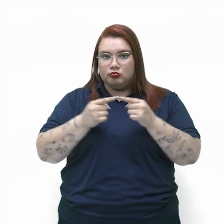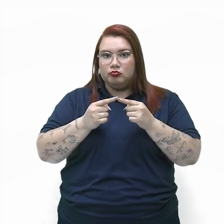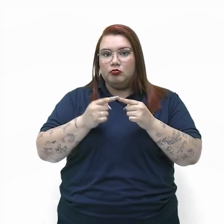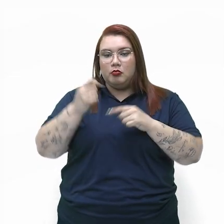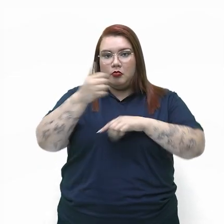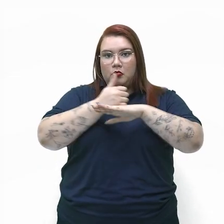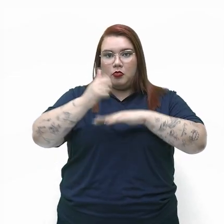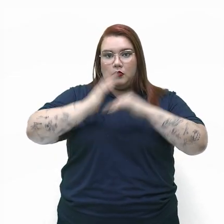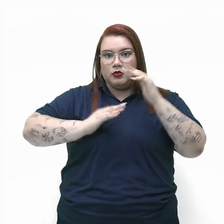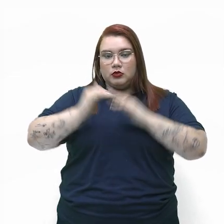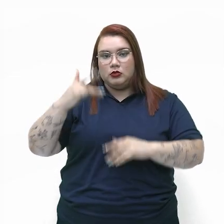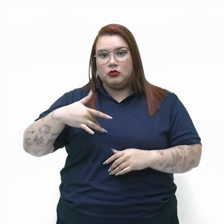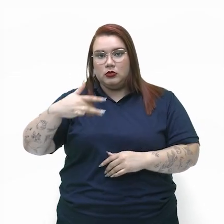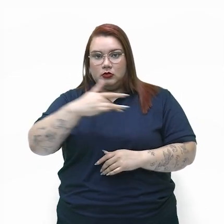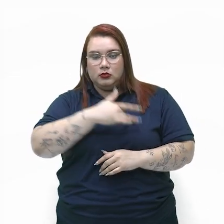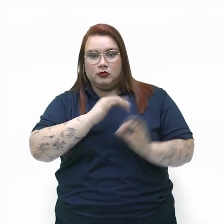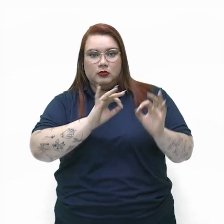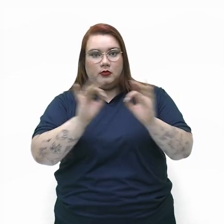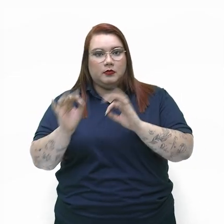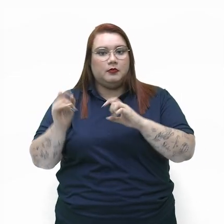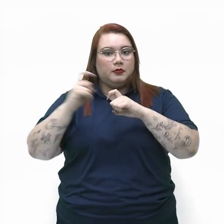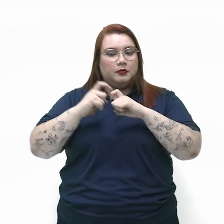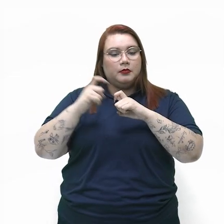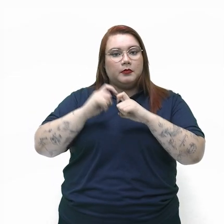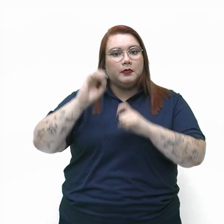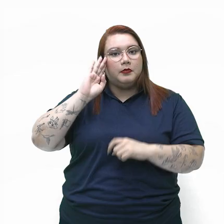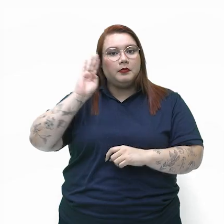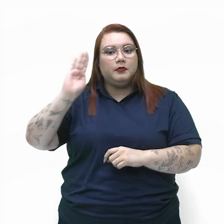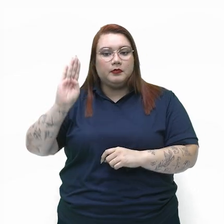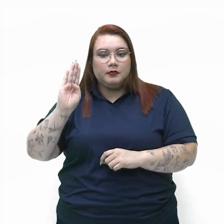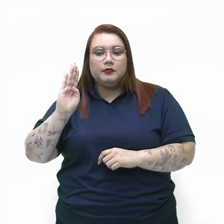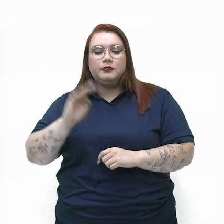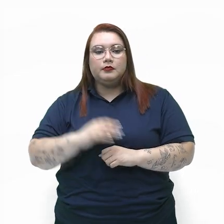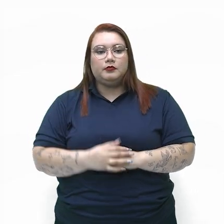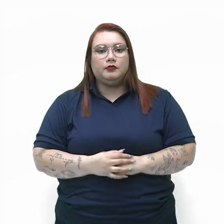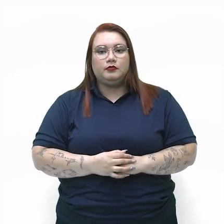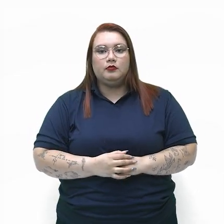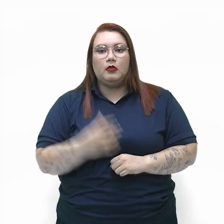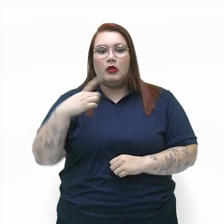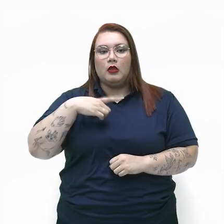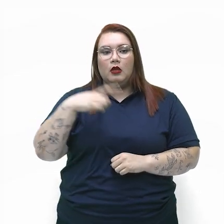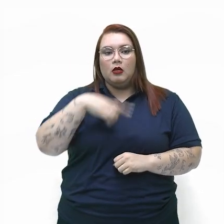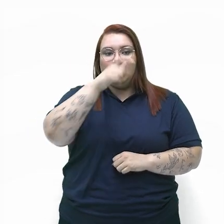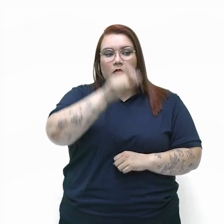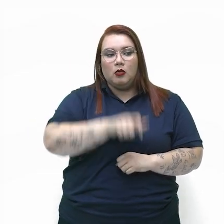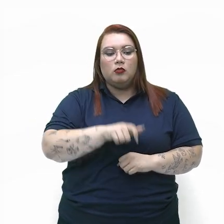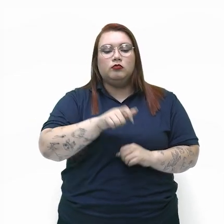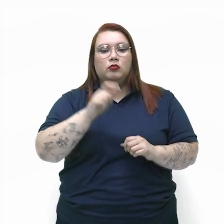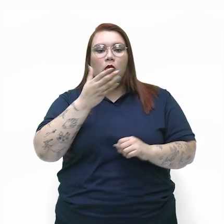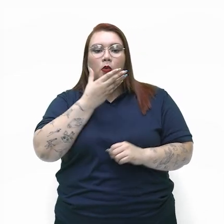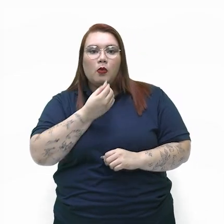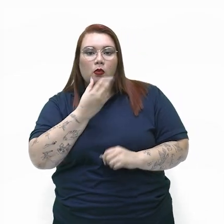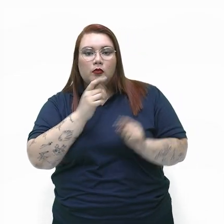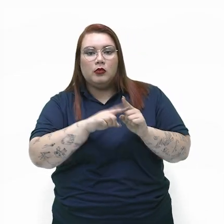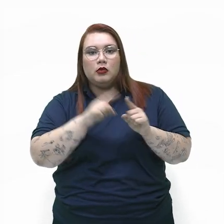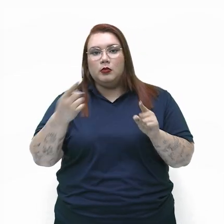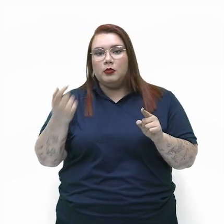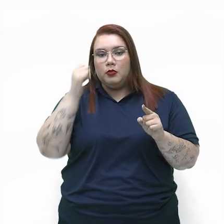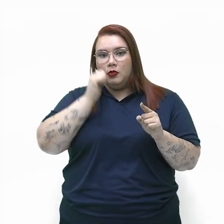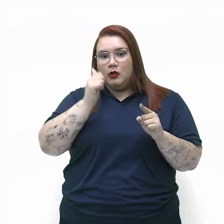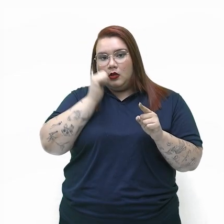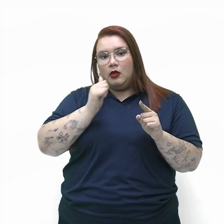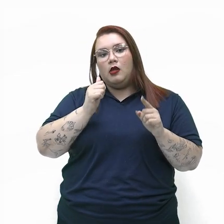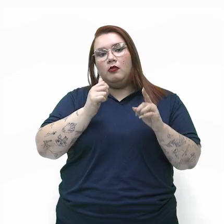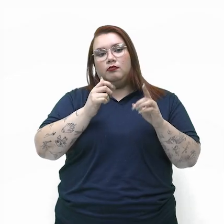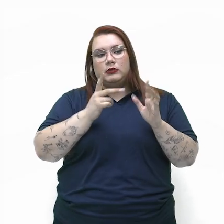intervenção de profissionais da saúde, né, médicos, principalmente, né, médicos, feitos em indivíduos do sexo